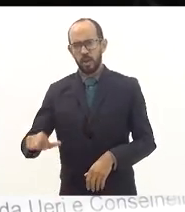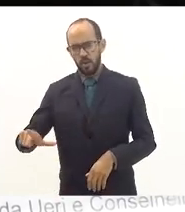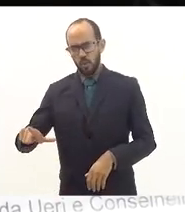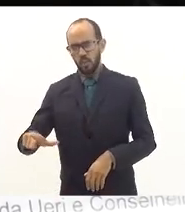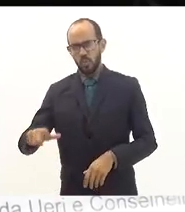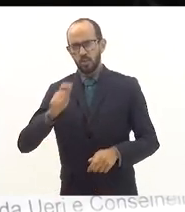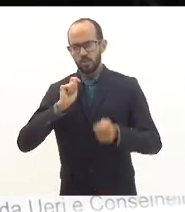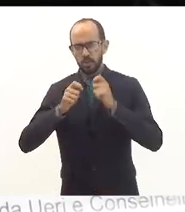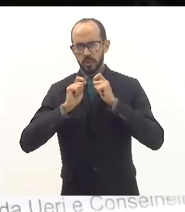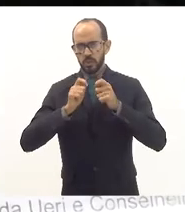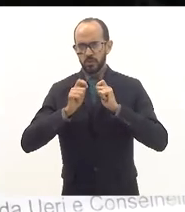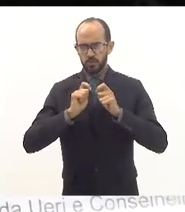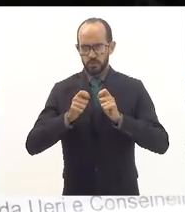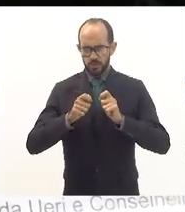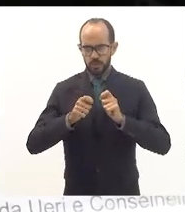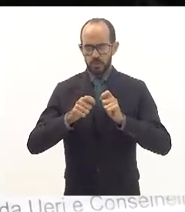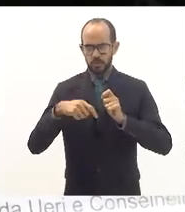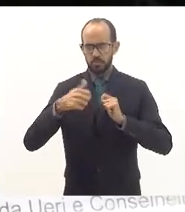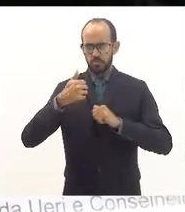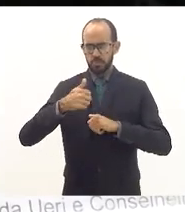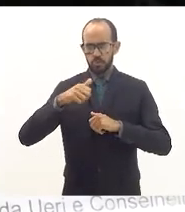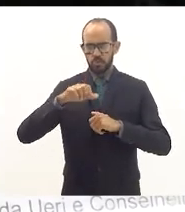entrevista em